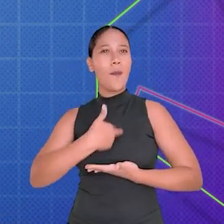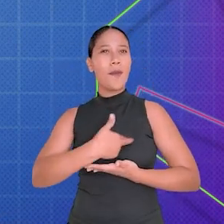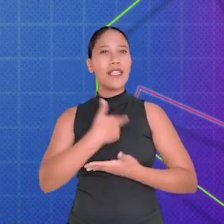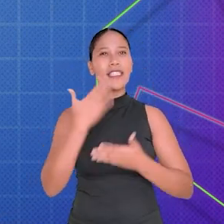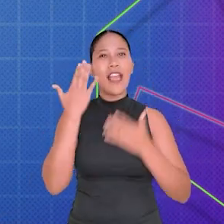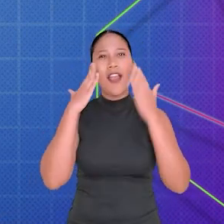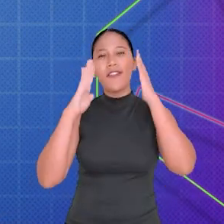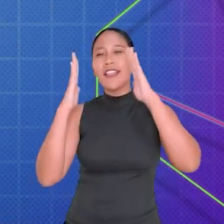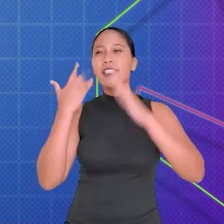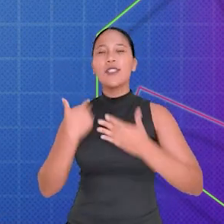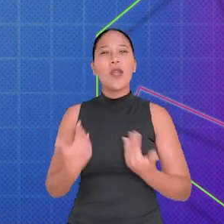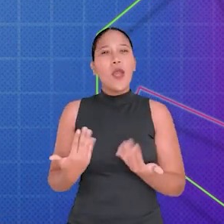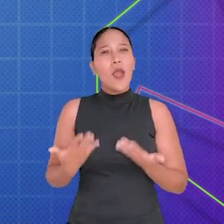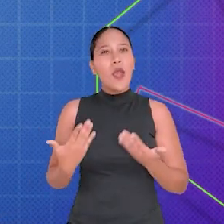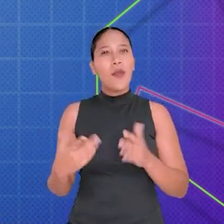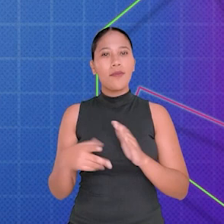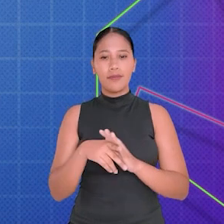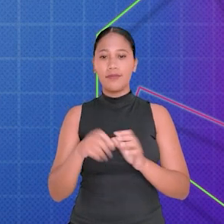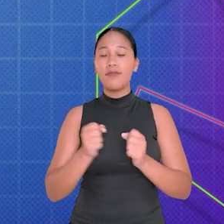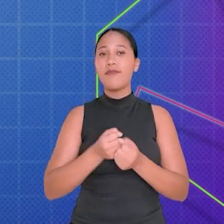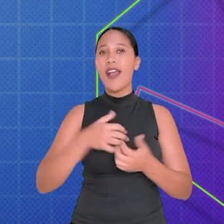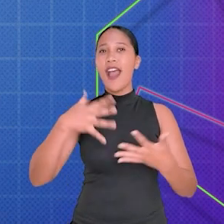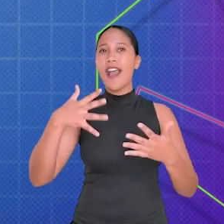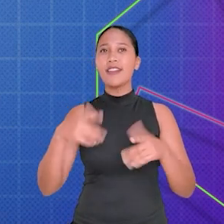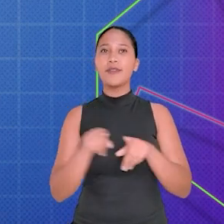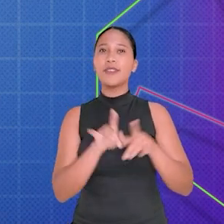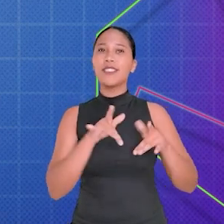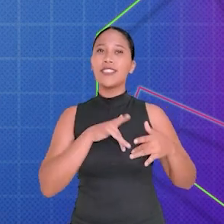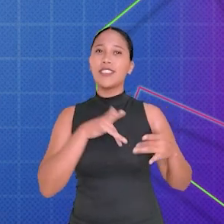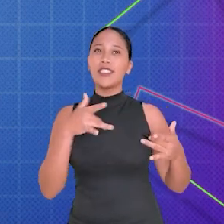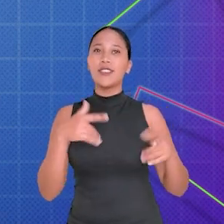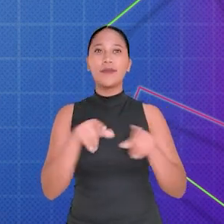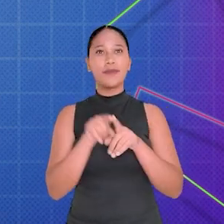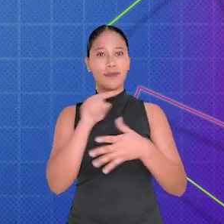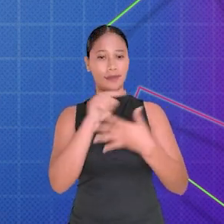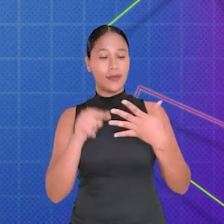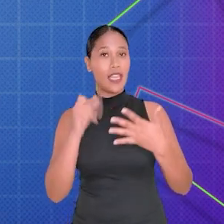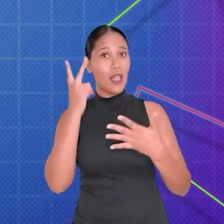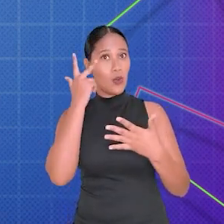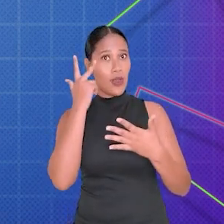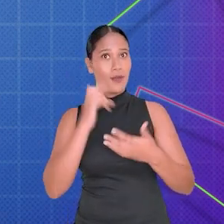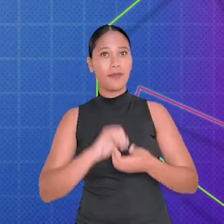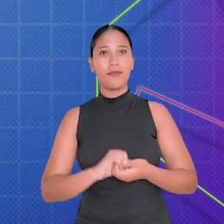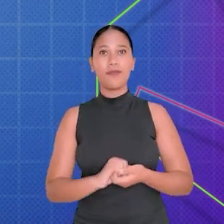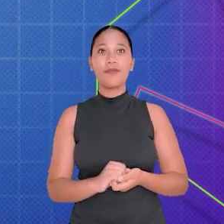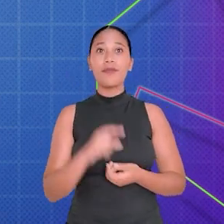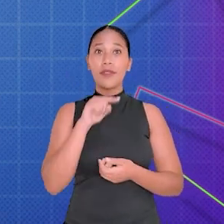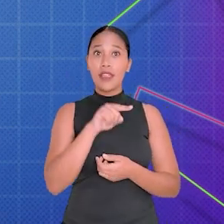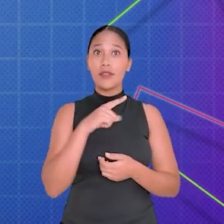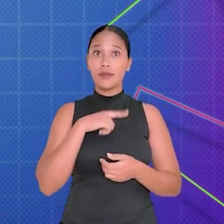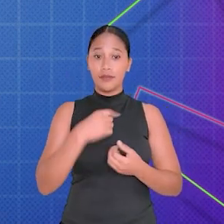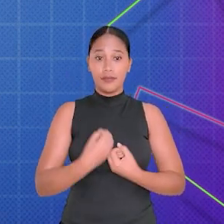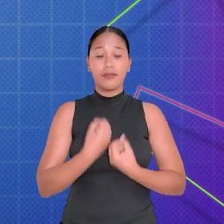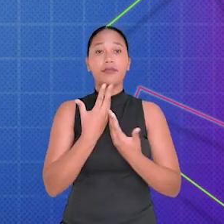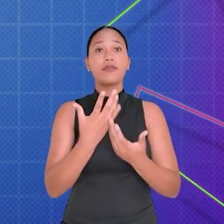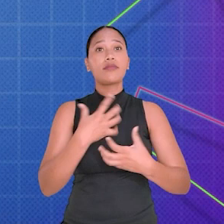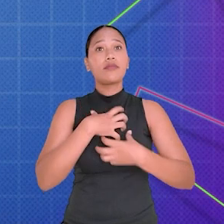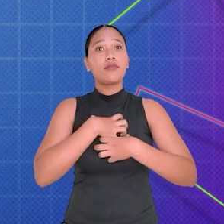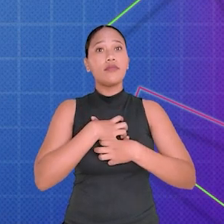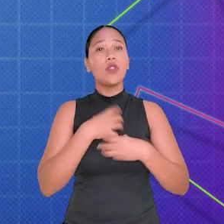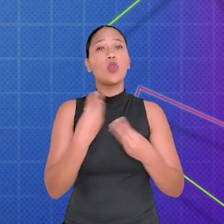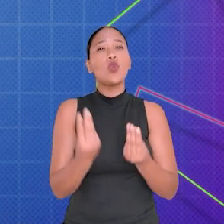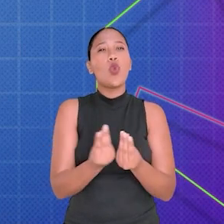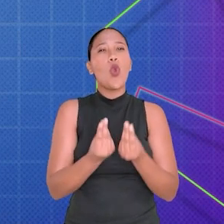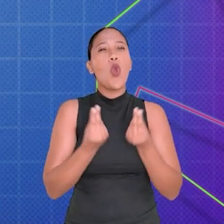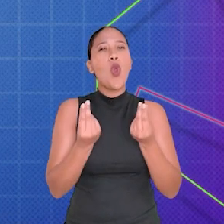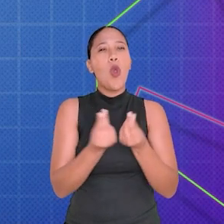de fantasia, romance e aventura, para representar ambientes mágicos, personagens gentis e elementos naturais. Essas